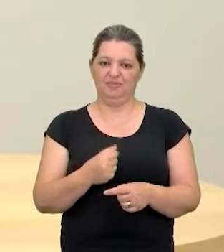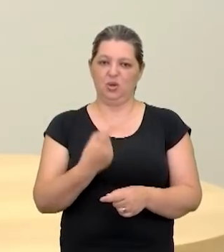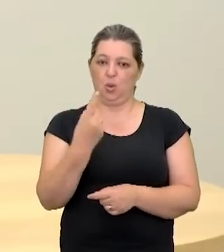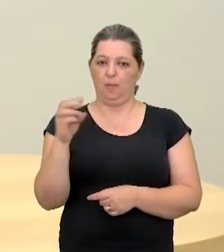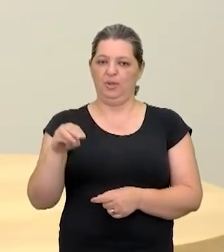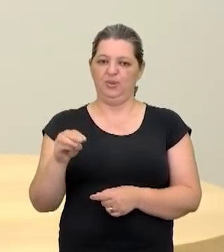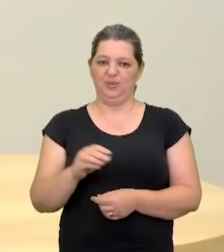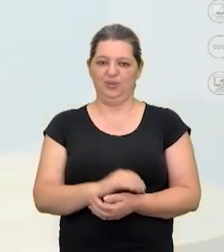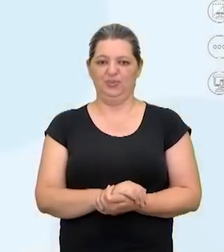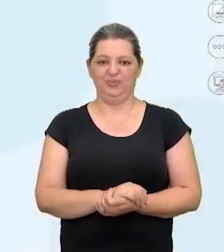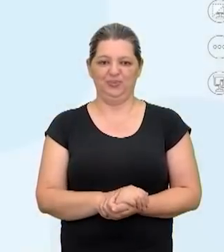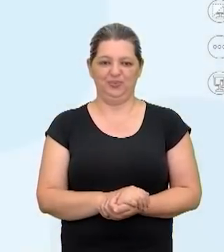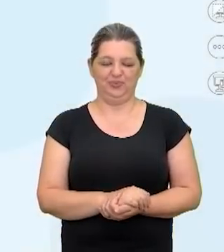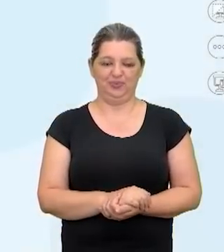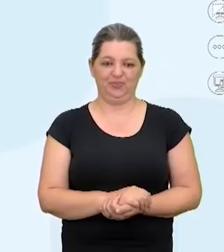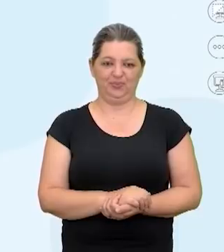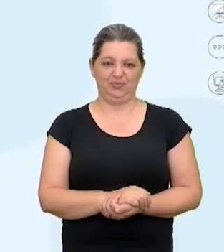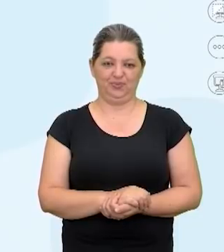volta em um minutinho.